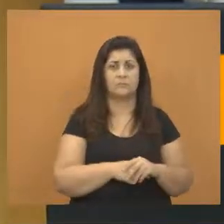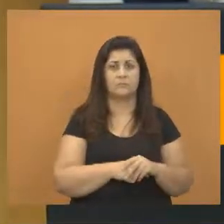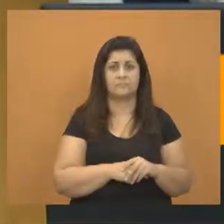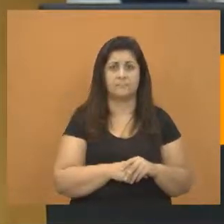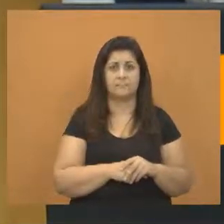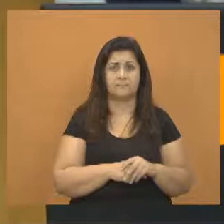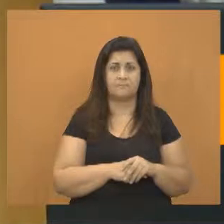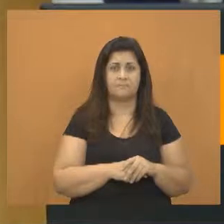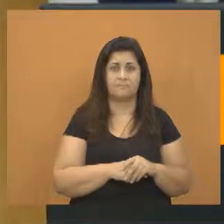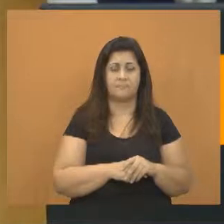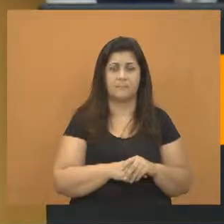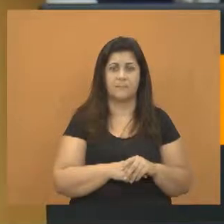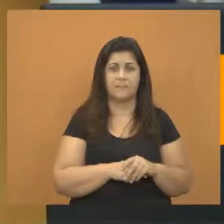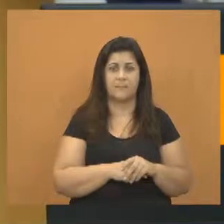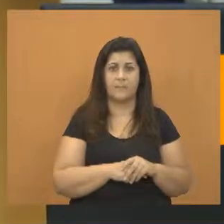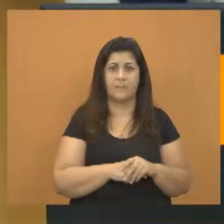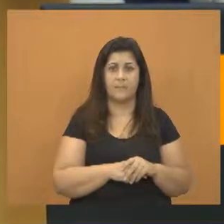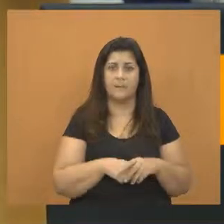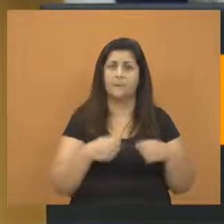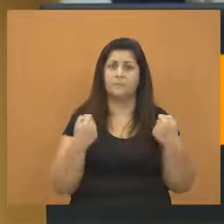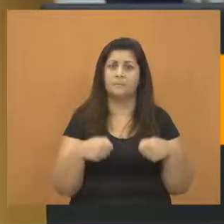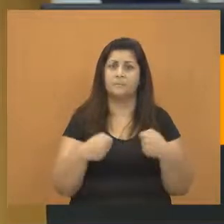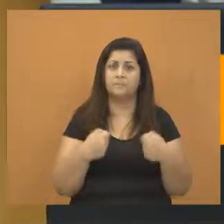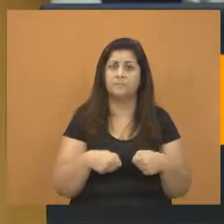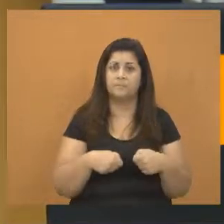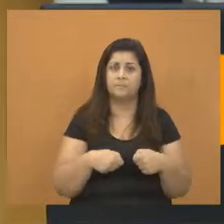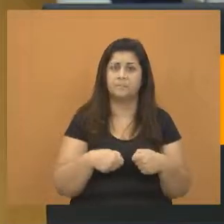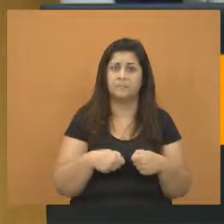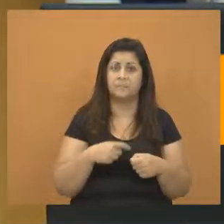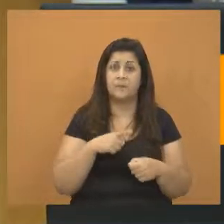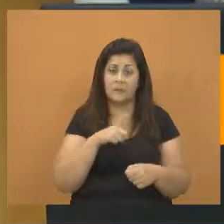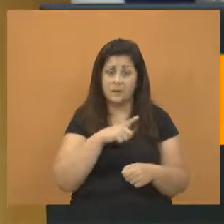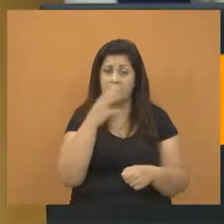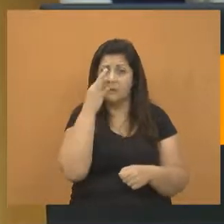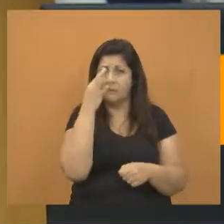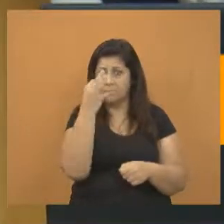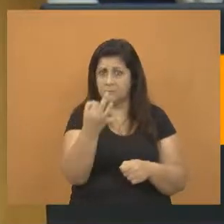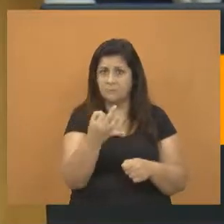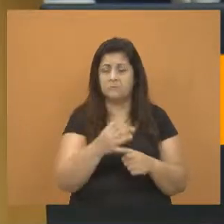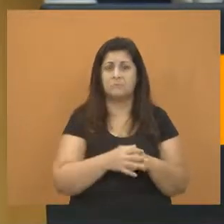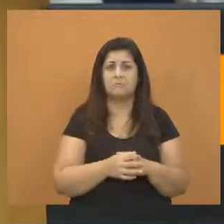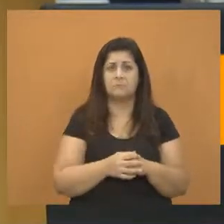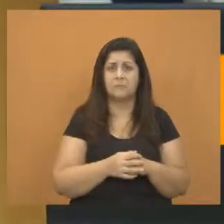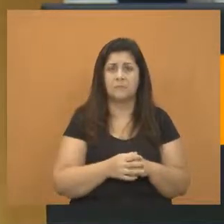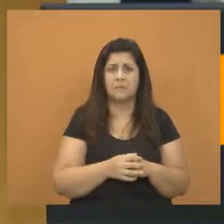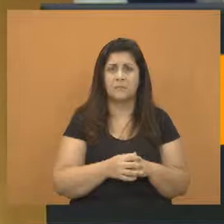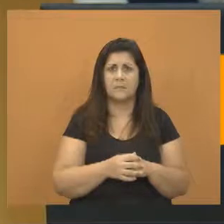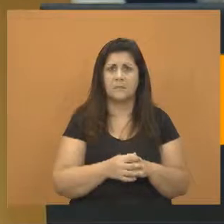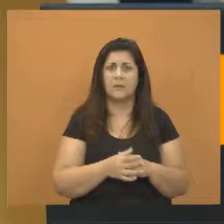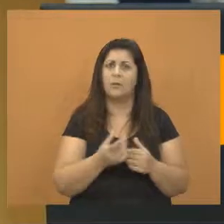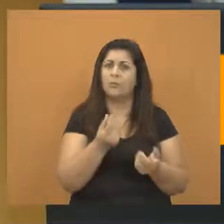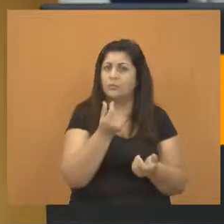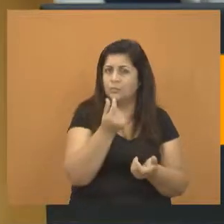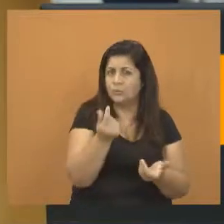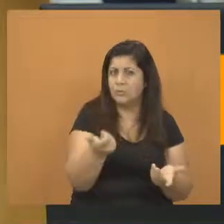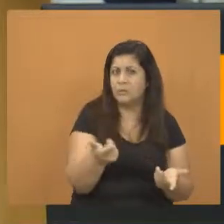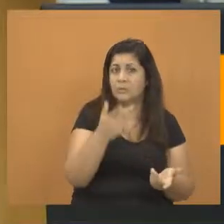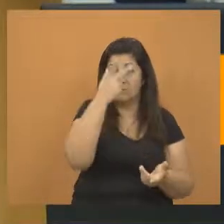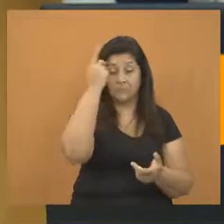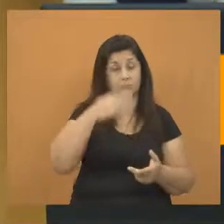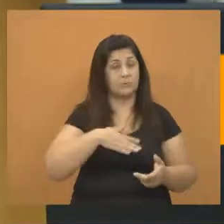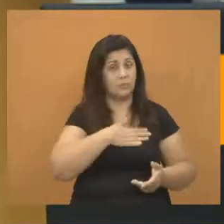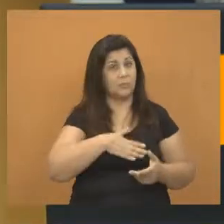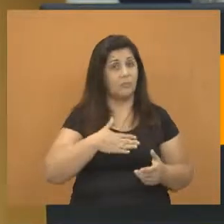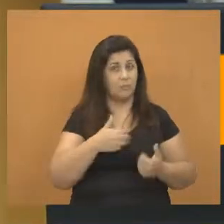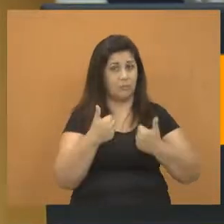cidade e que precisa uma atenção maior, maior envolvimento, investimento nos que gostam de